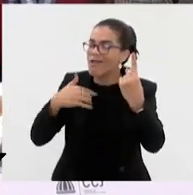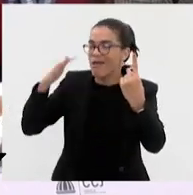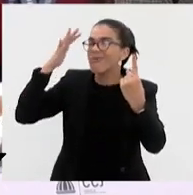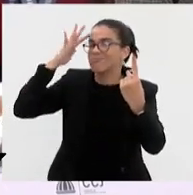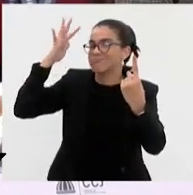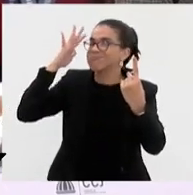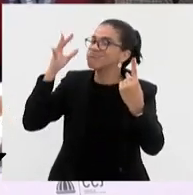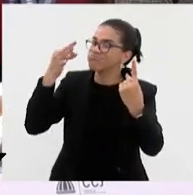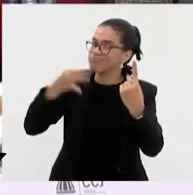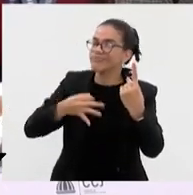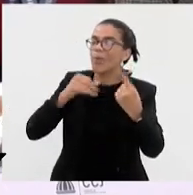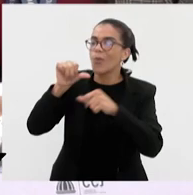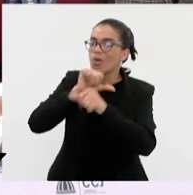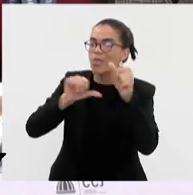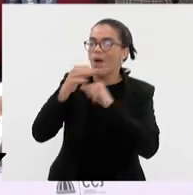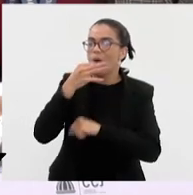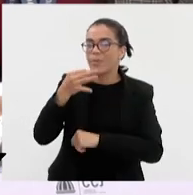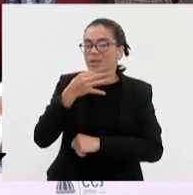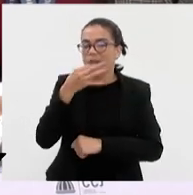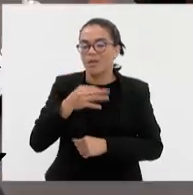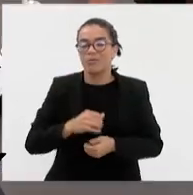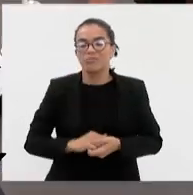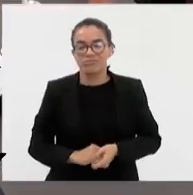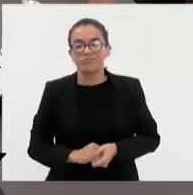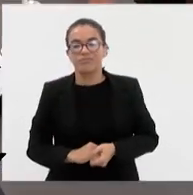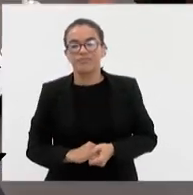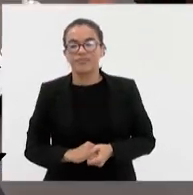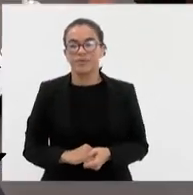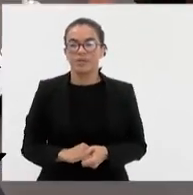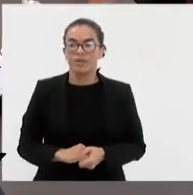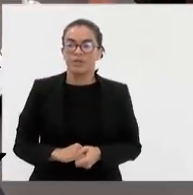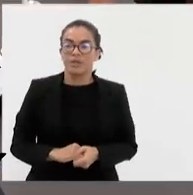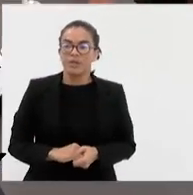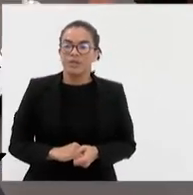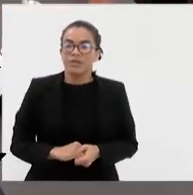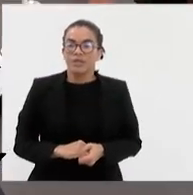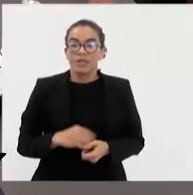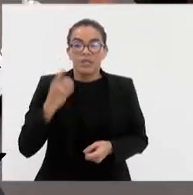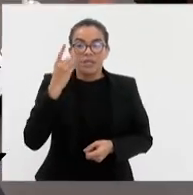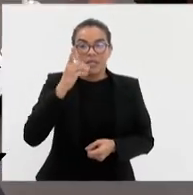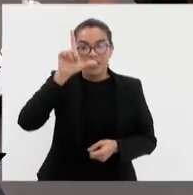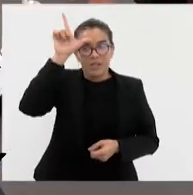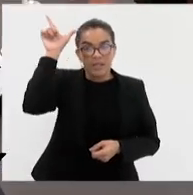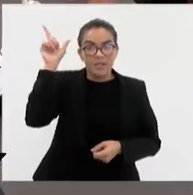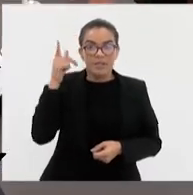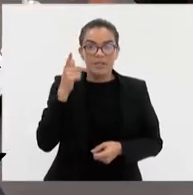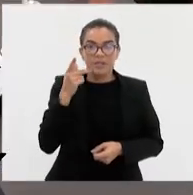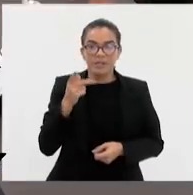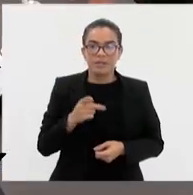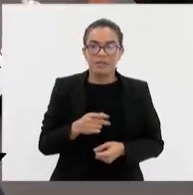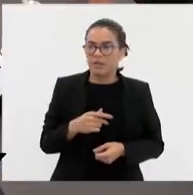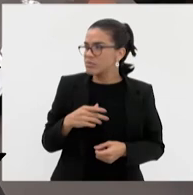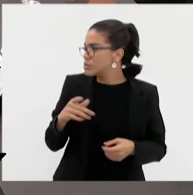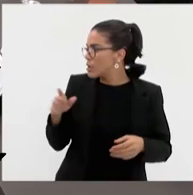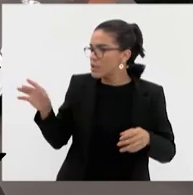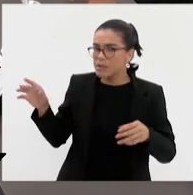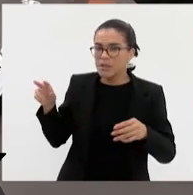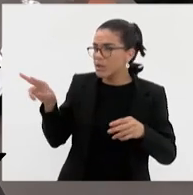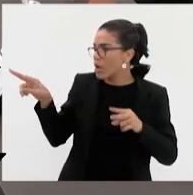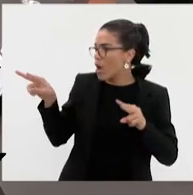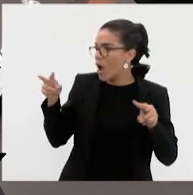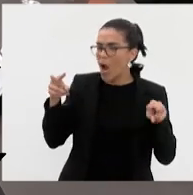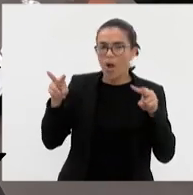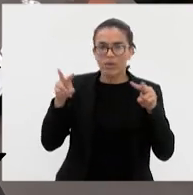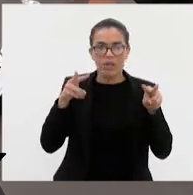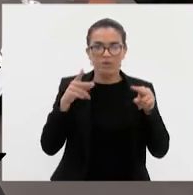pensar em mudar de opinião. Muito obrigado, presidente. Deputado. Presidente. Deputado Luiz Paulo. Não sei quem falou. Villaroli e